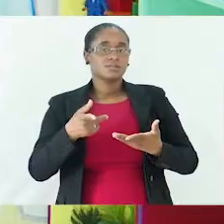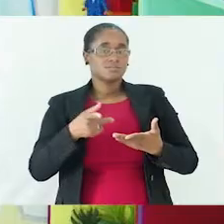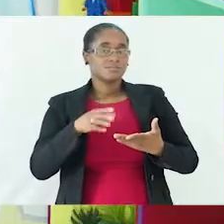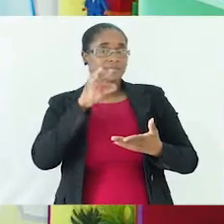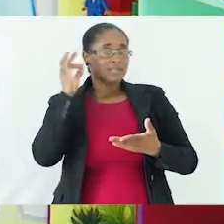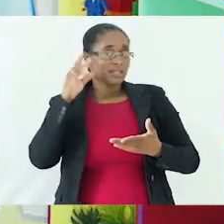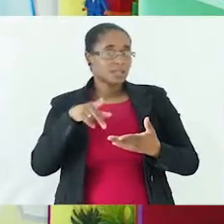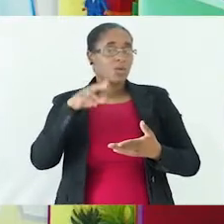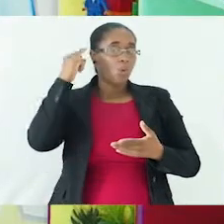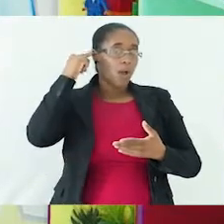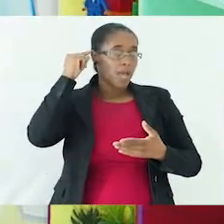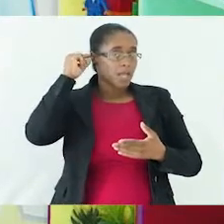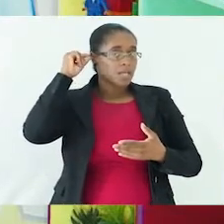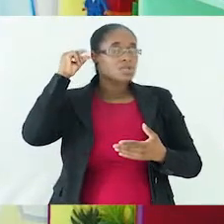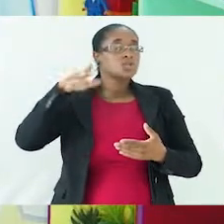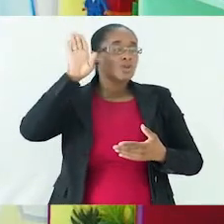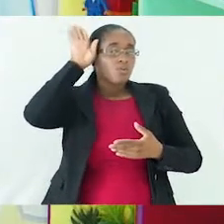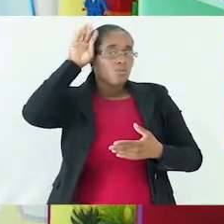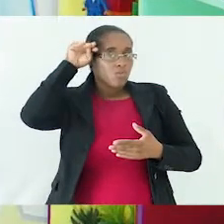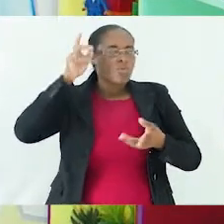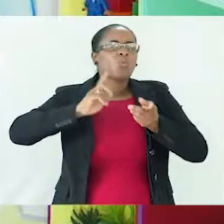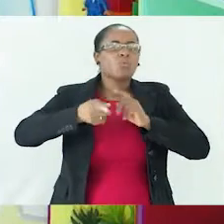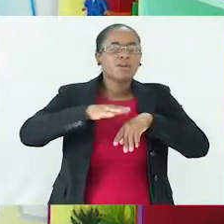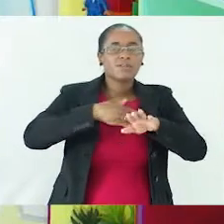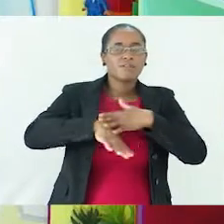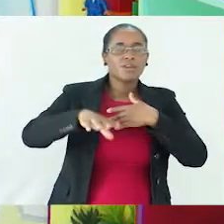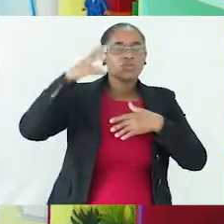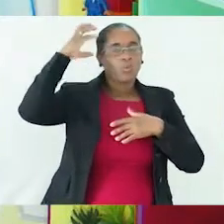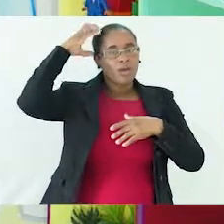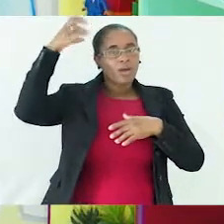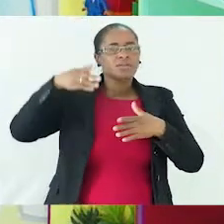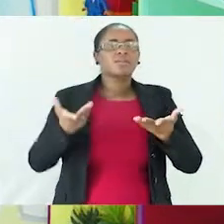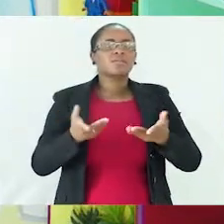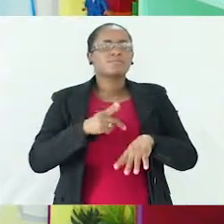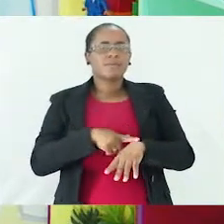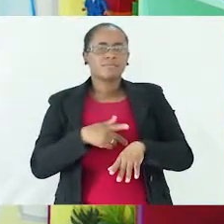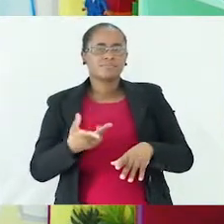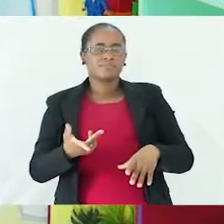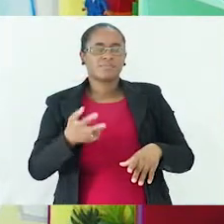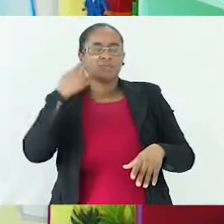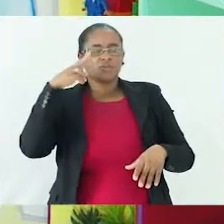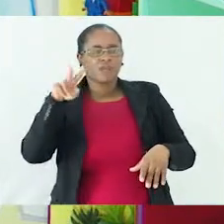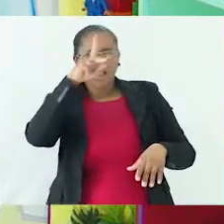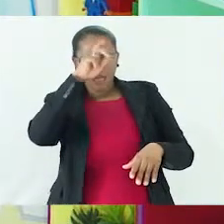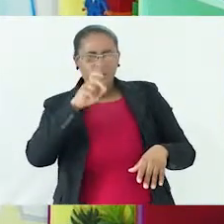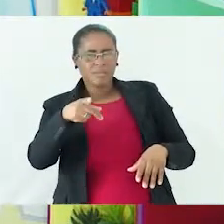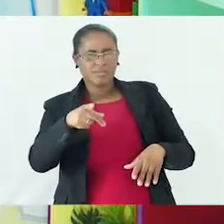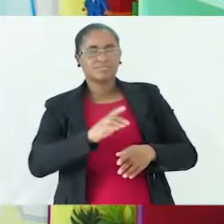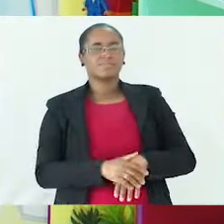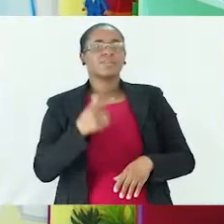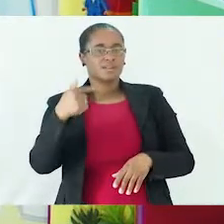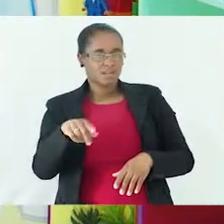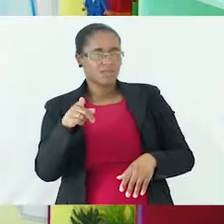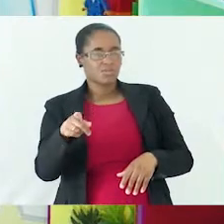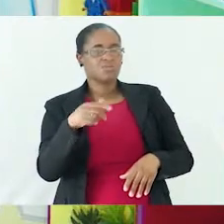orelhas de burro. E o que fez o rei nessa altura? Vamos lá ver. Lembram-se? Está